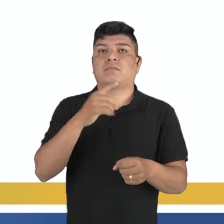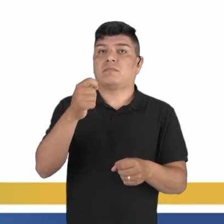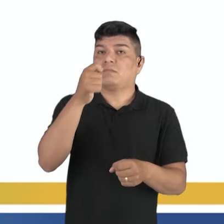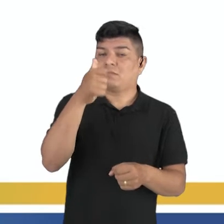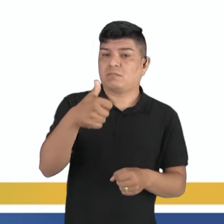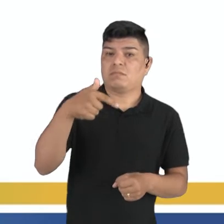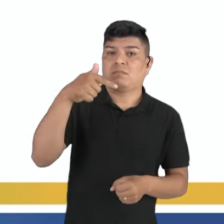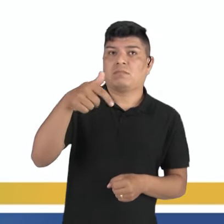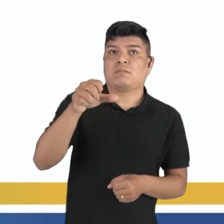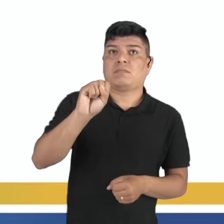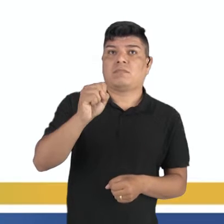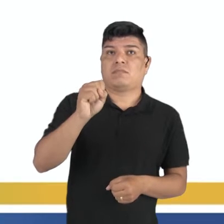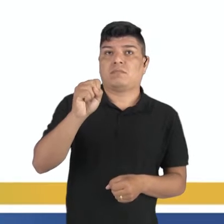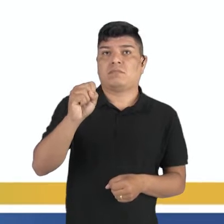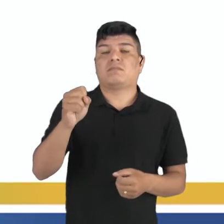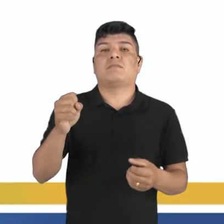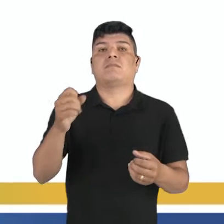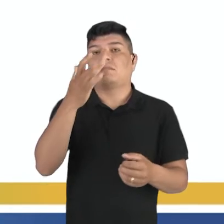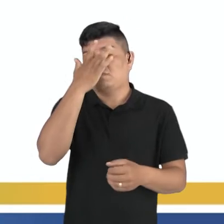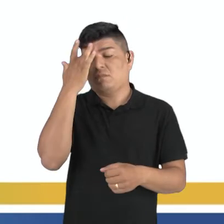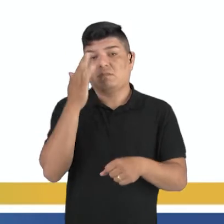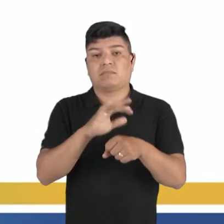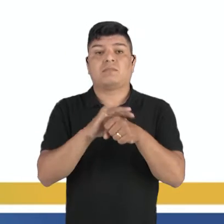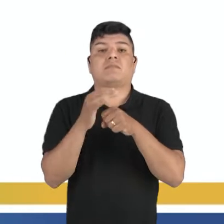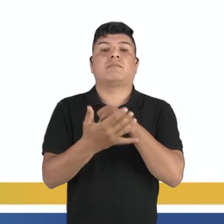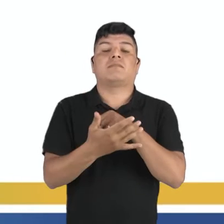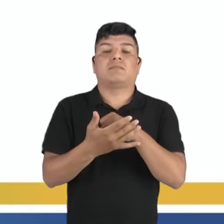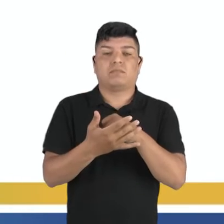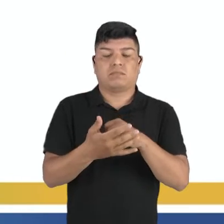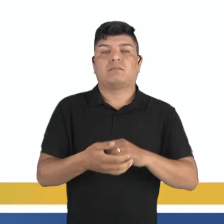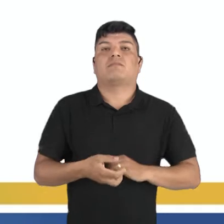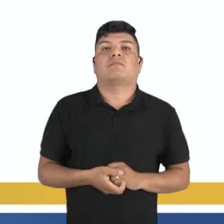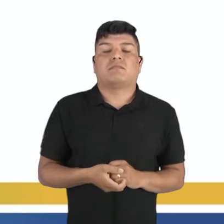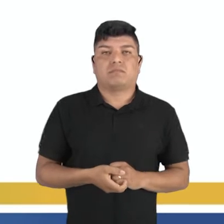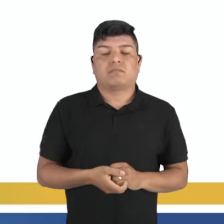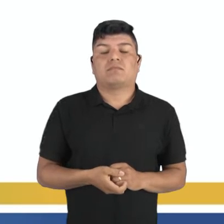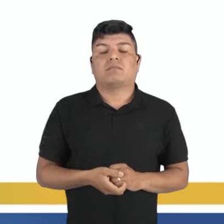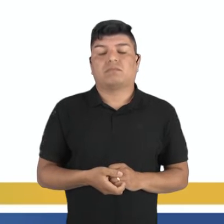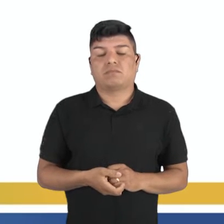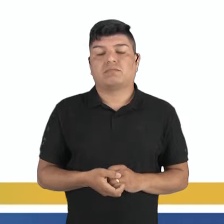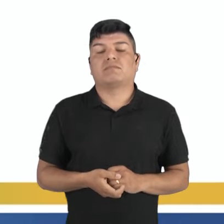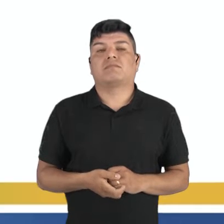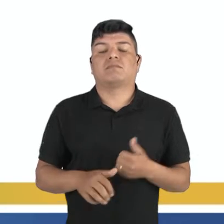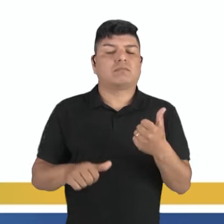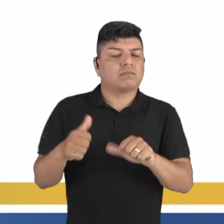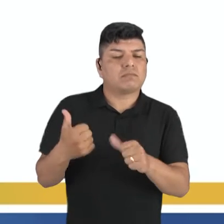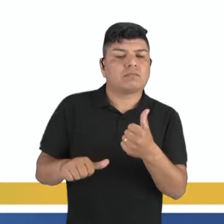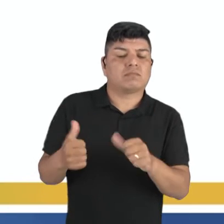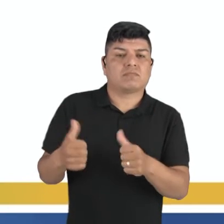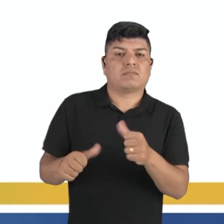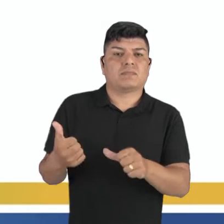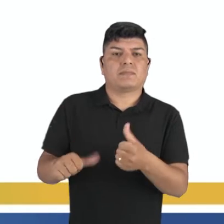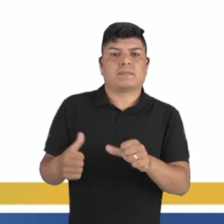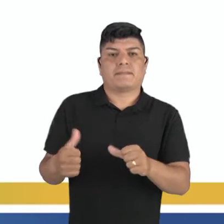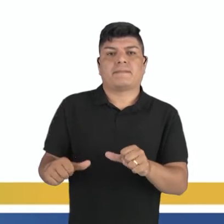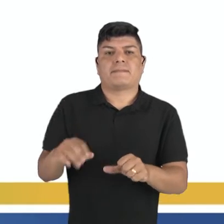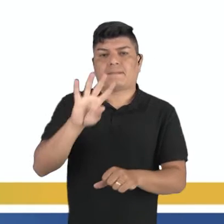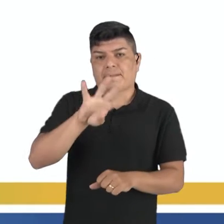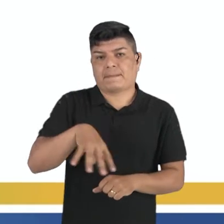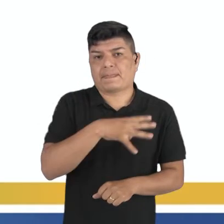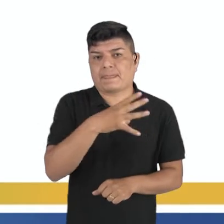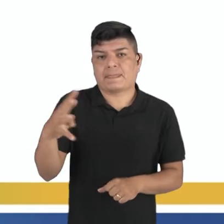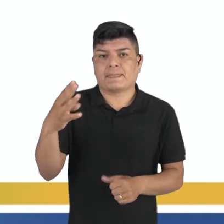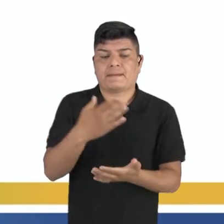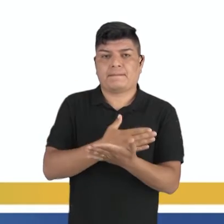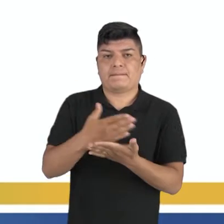quase 78 casos confirmados, né? Nesse momento aí da análise, né, dessa tabela